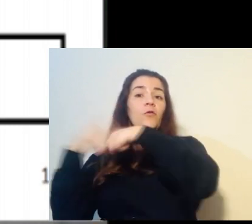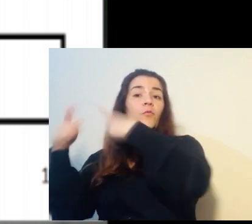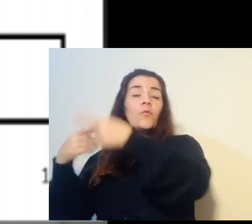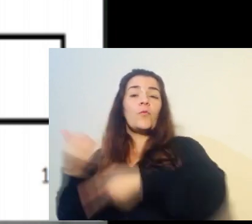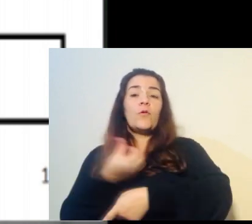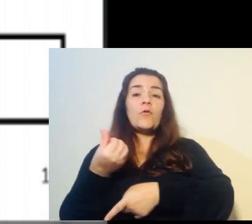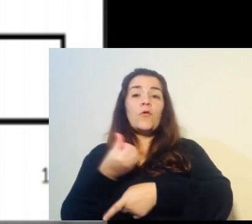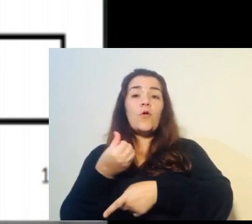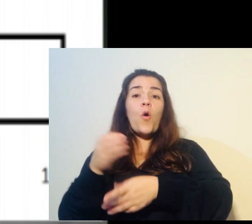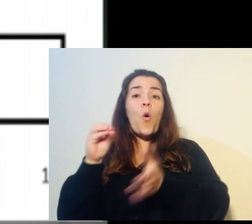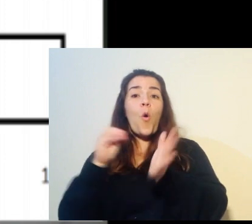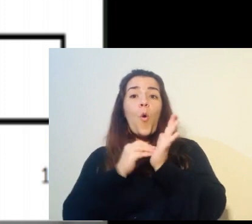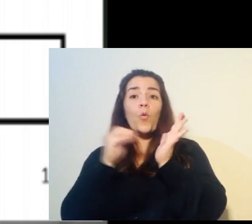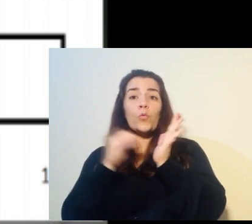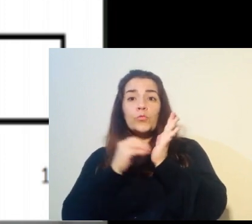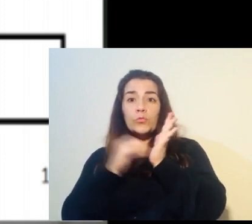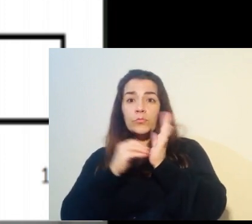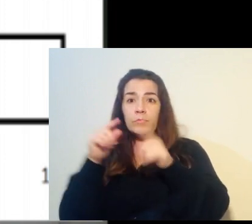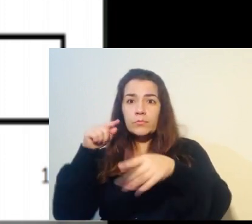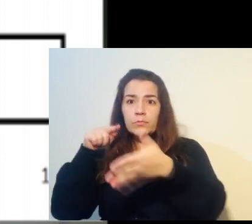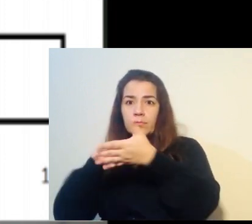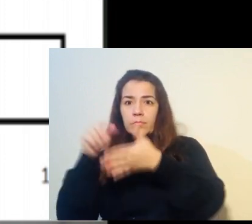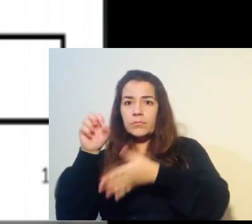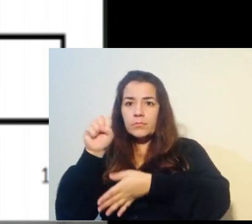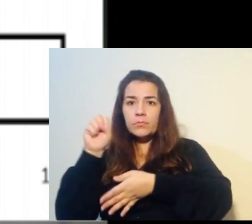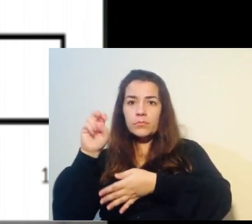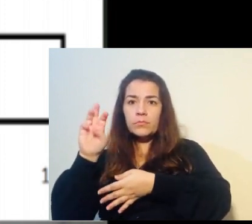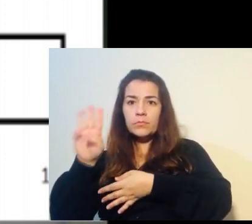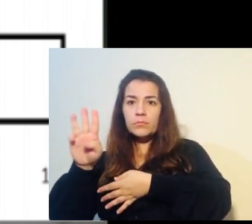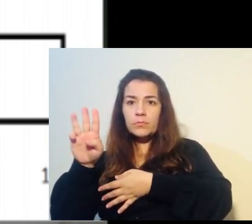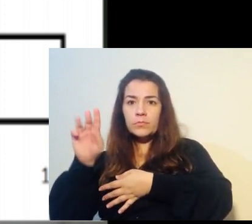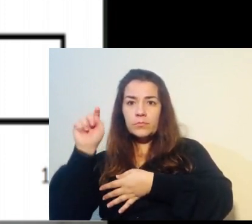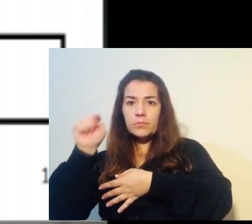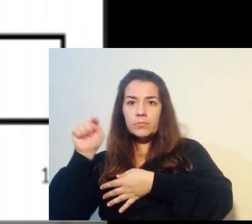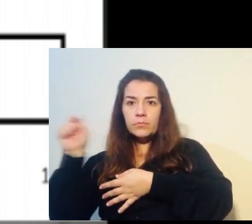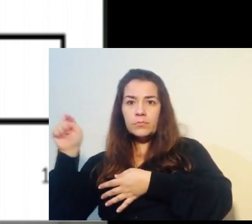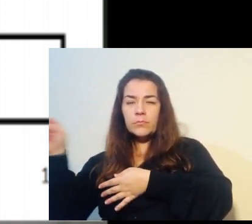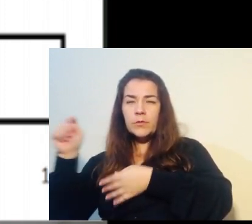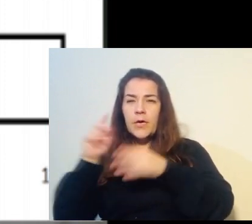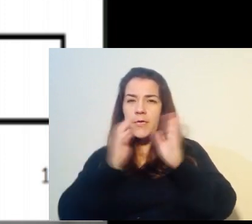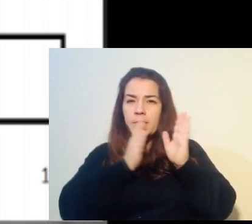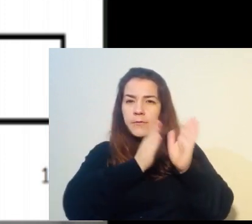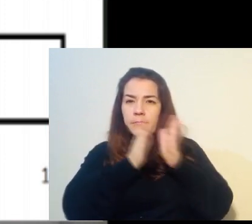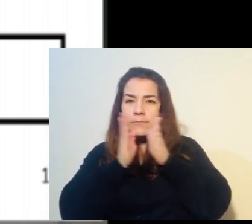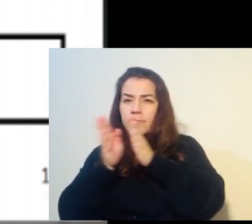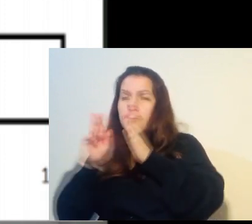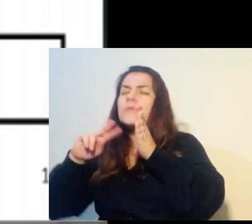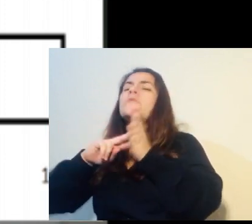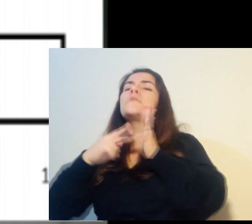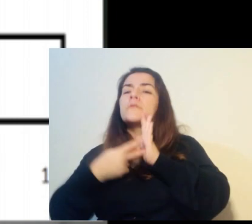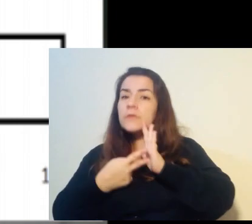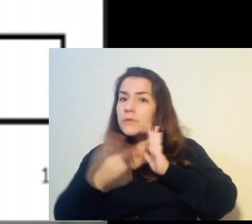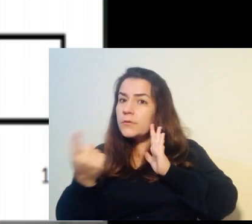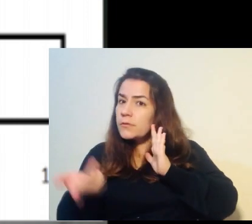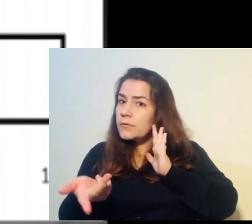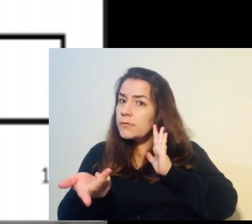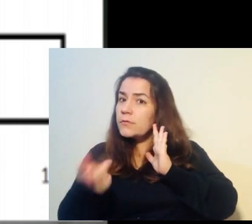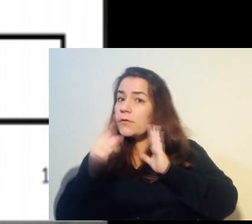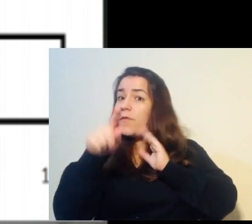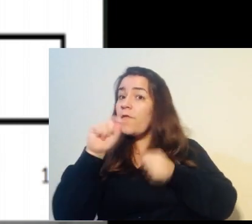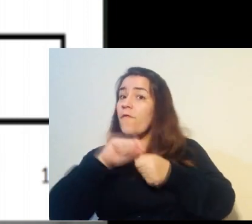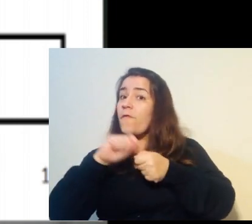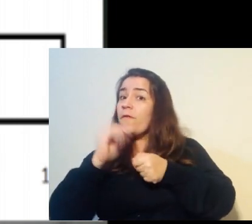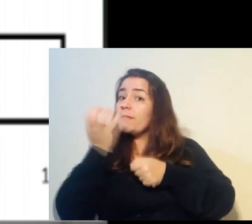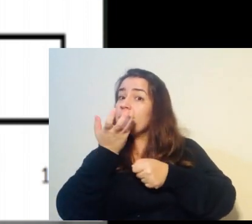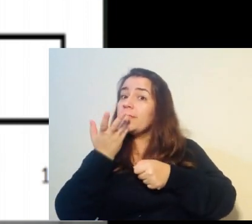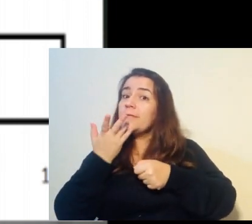73% e o sexto e último furo de 83%. O que isso significa? Que a gente vai ter que